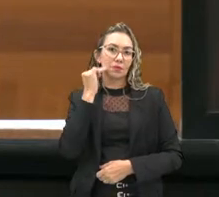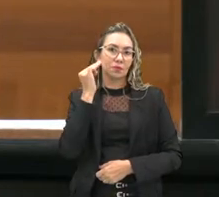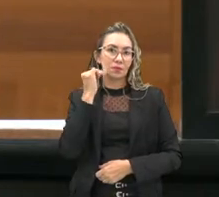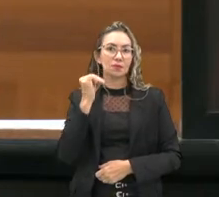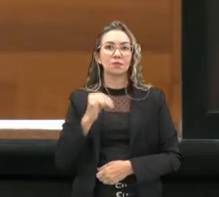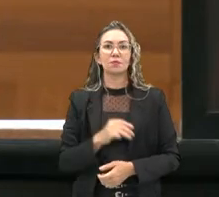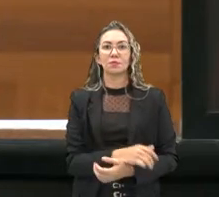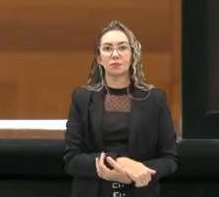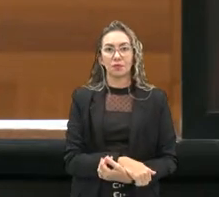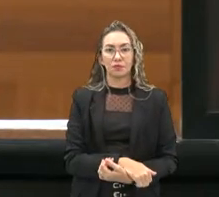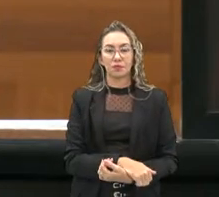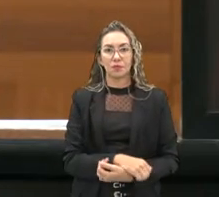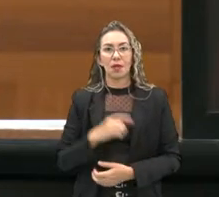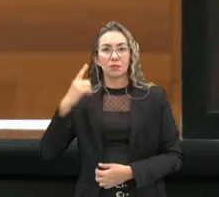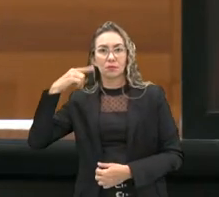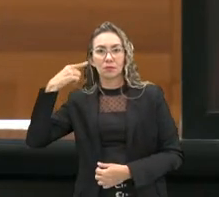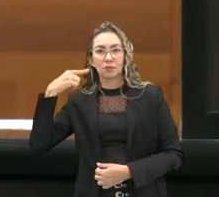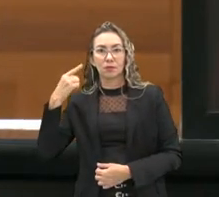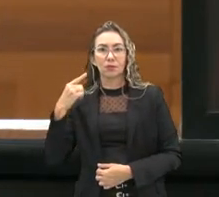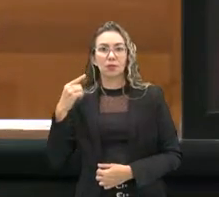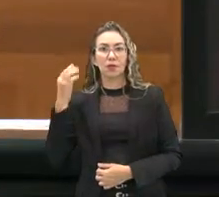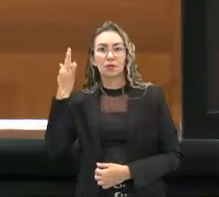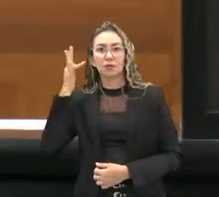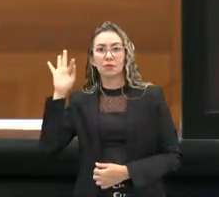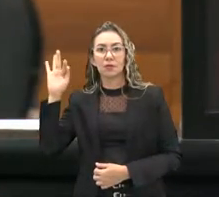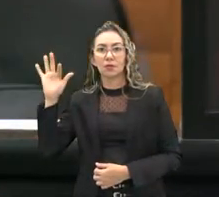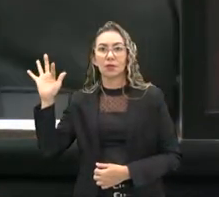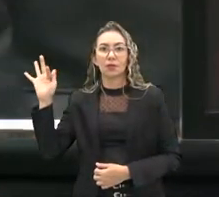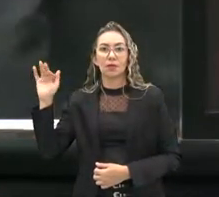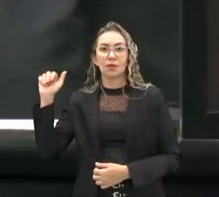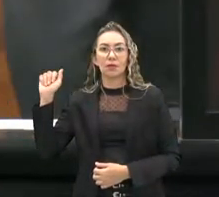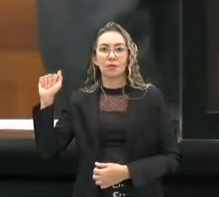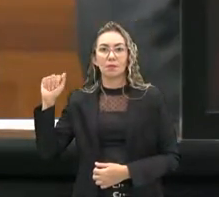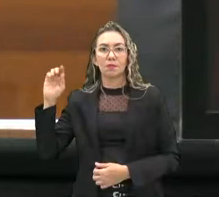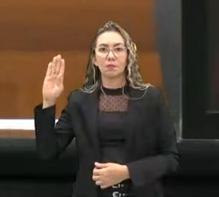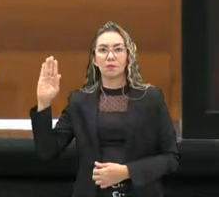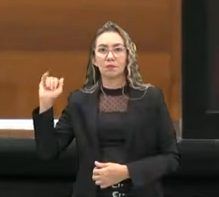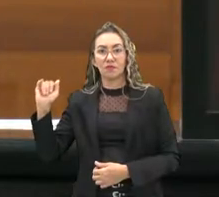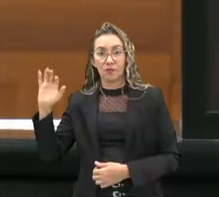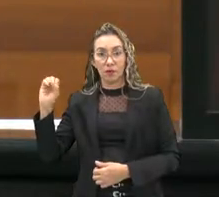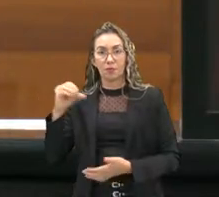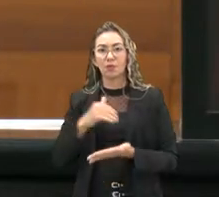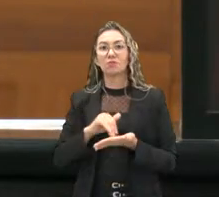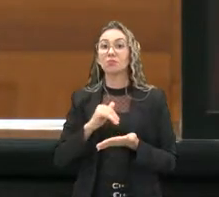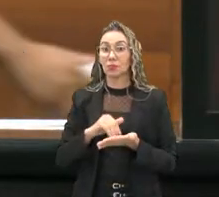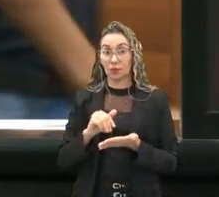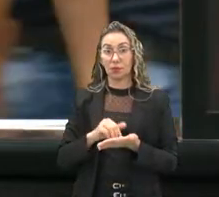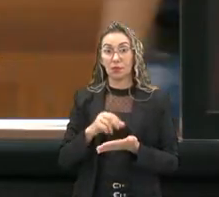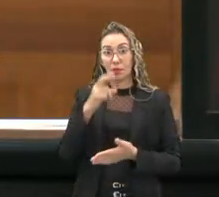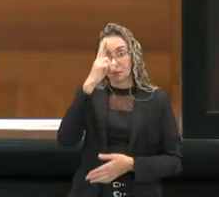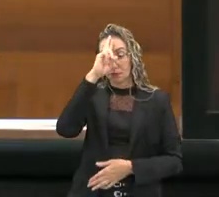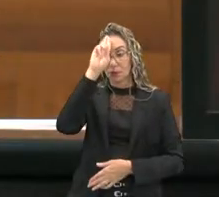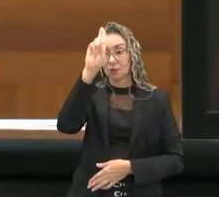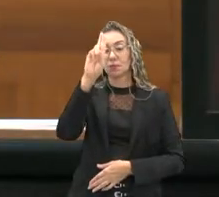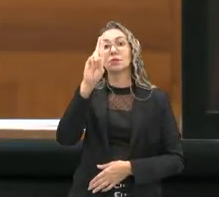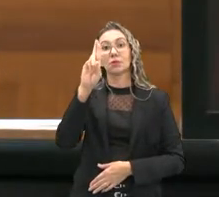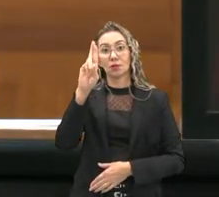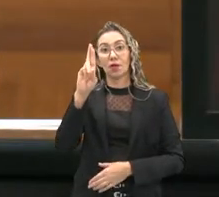excelentíssimo senhor deputado federal Fábio Garcia, digníssimo secretário-chefe da Casa Civil do Governo.